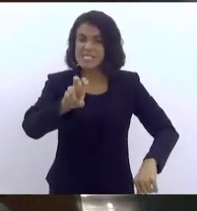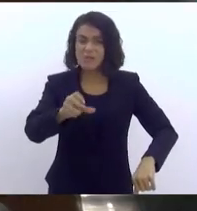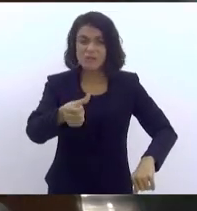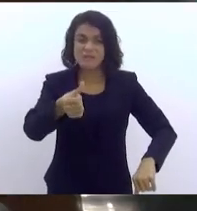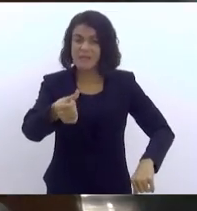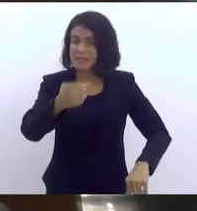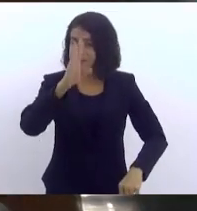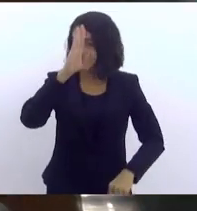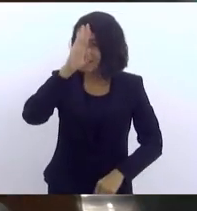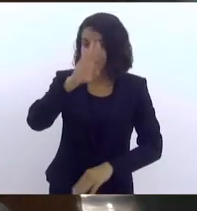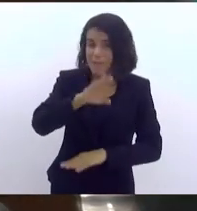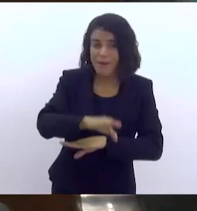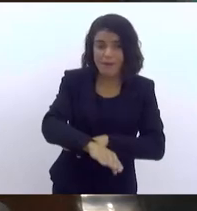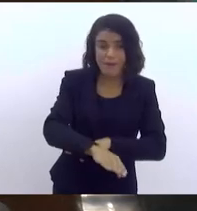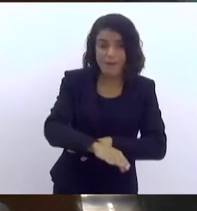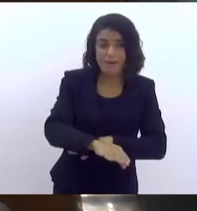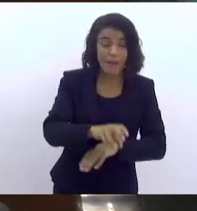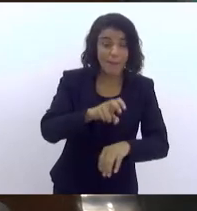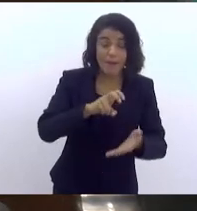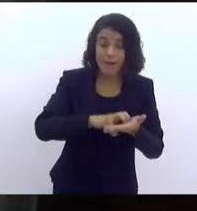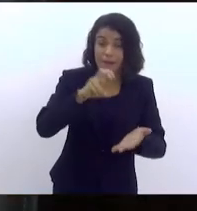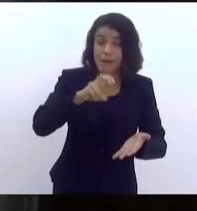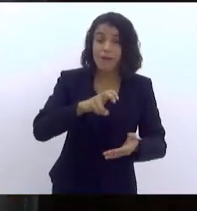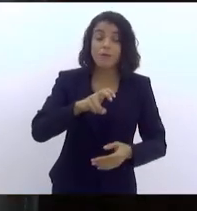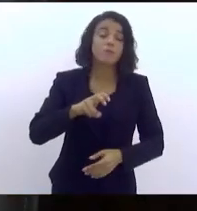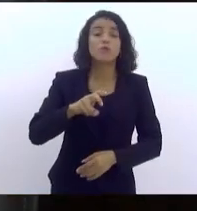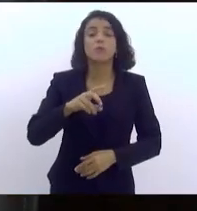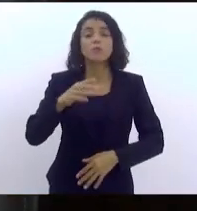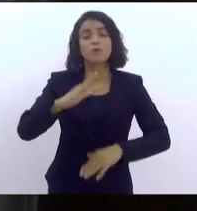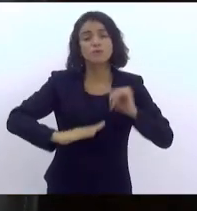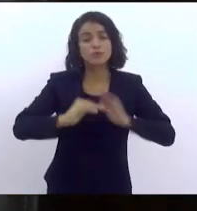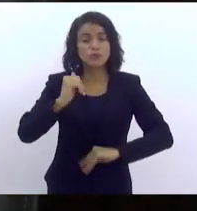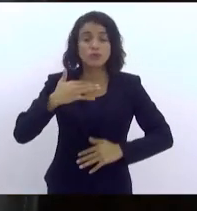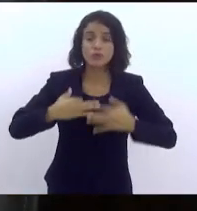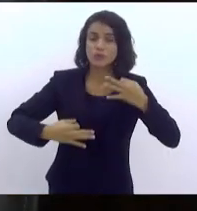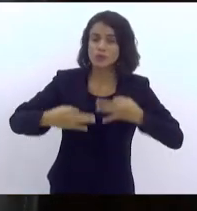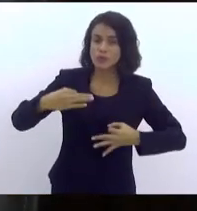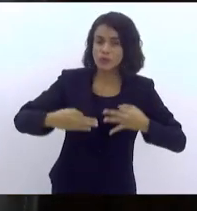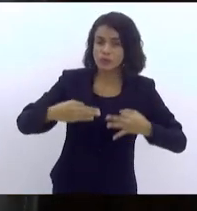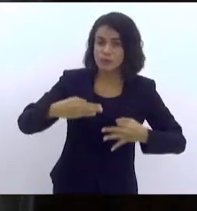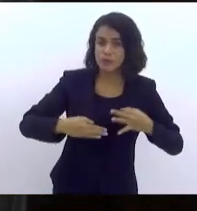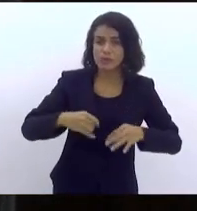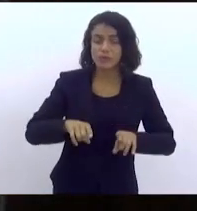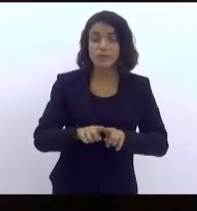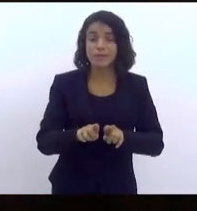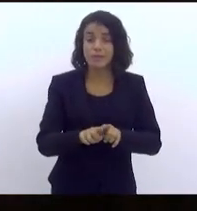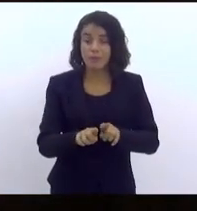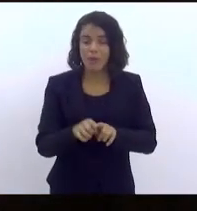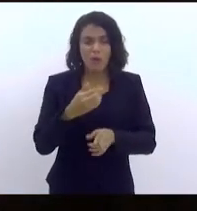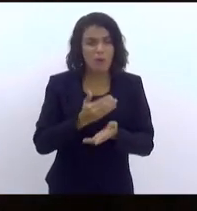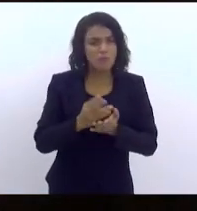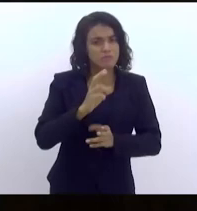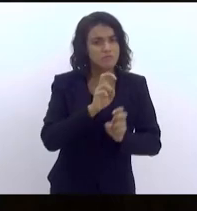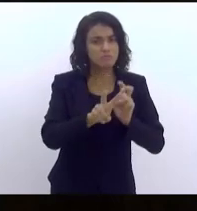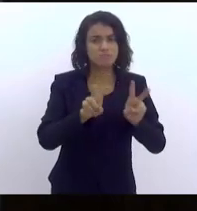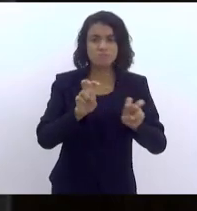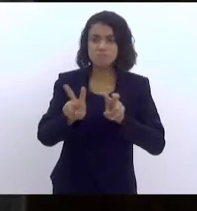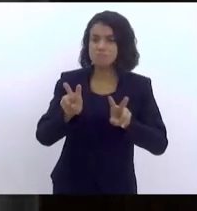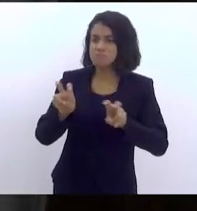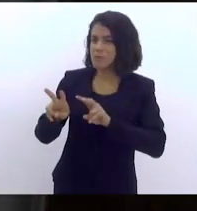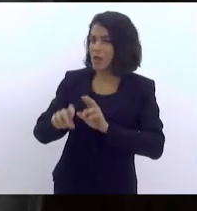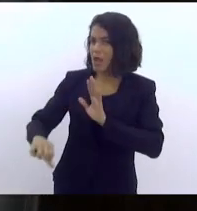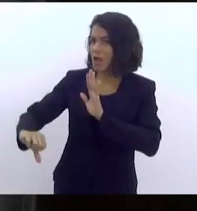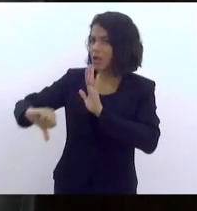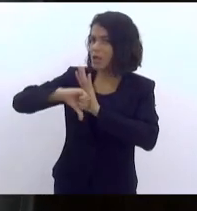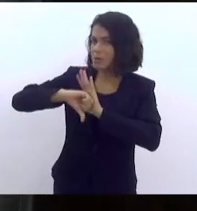6 horas da manhã por Oficiais de Justiça e o que nós começamos a ver é a